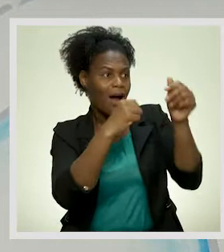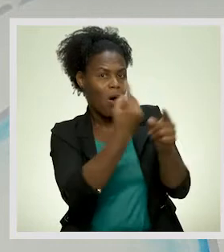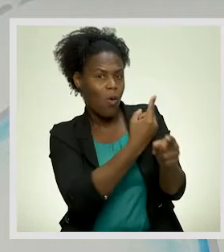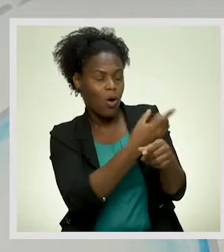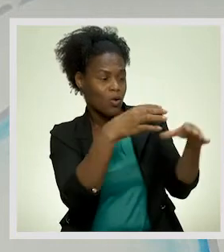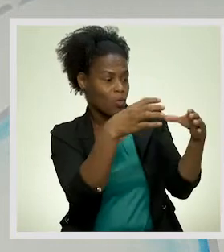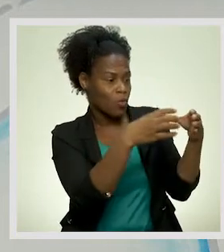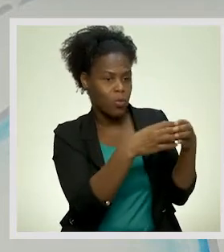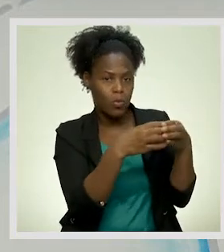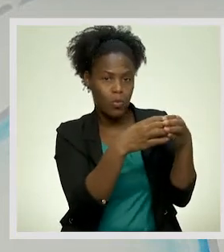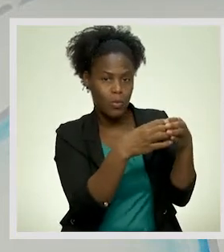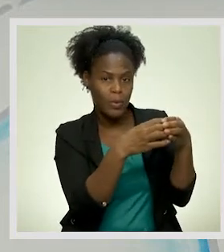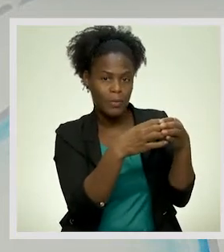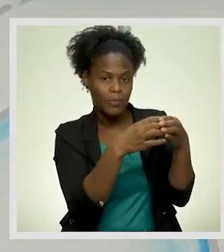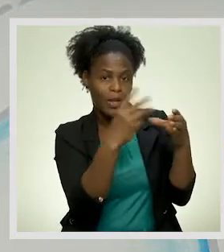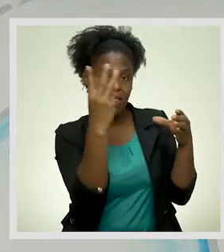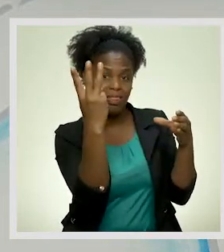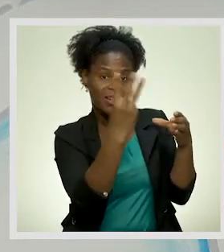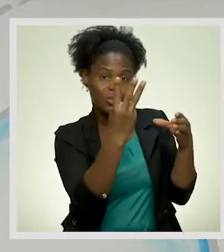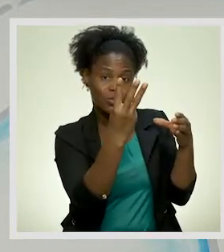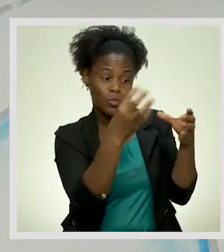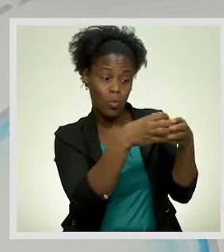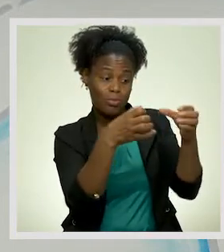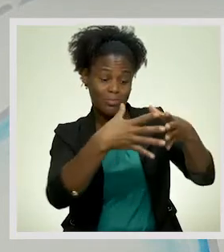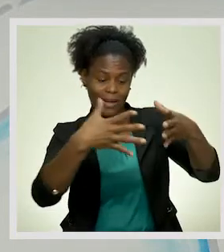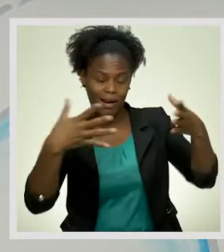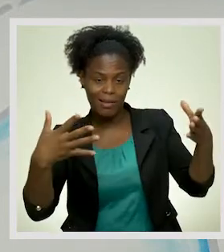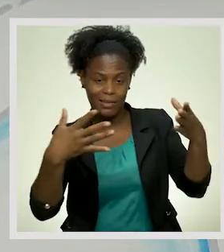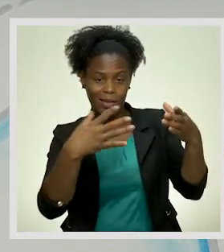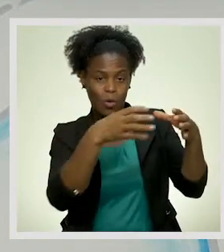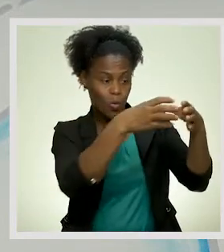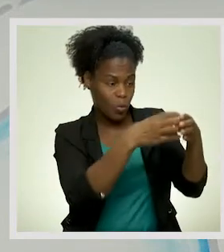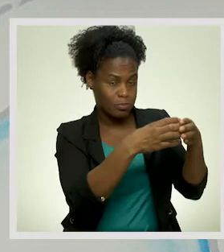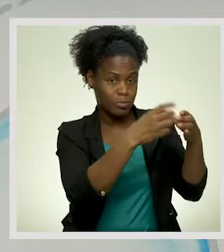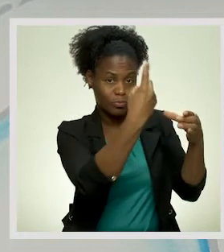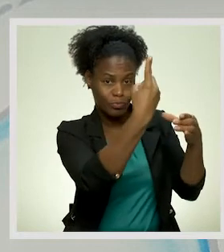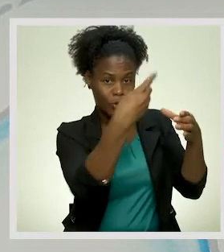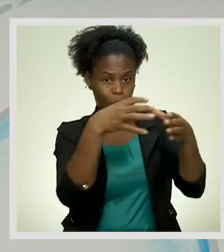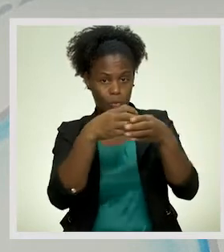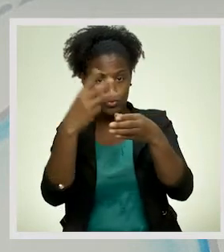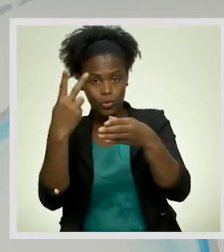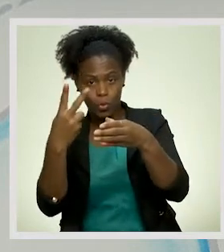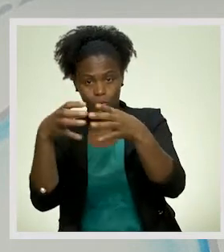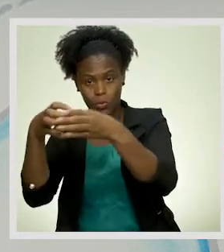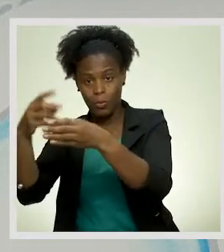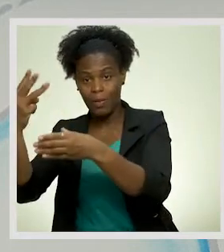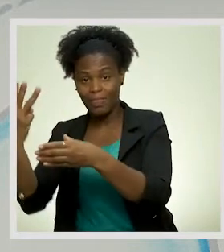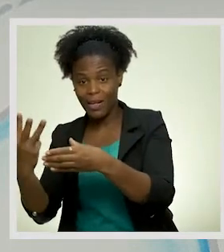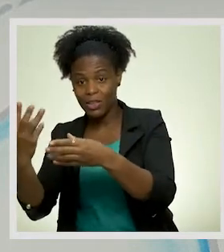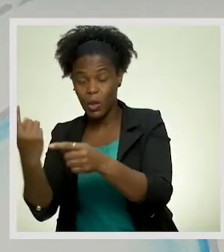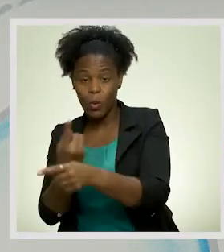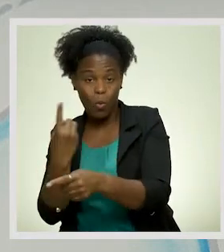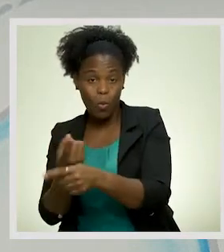3 grandes grupos. Temos 3 grandes grupos de corpos, segundo